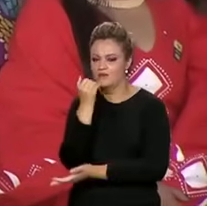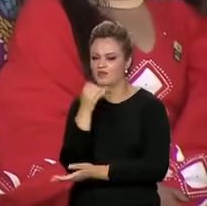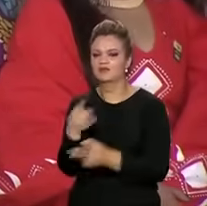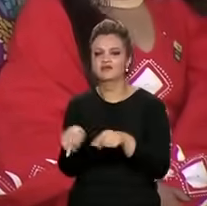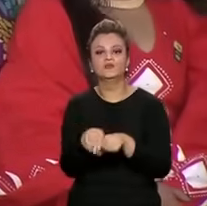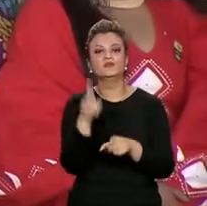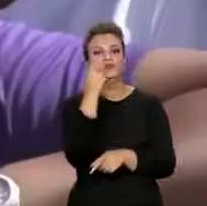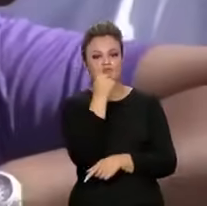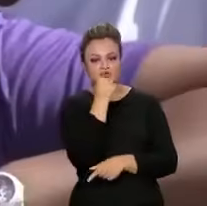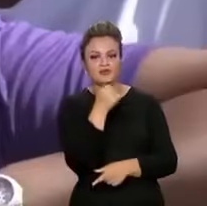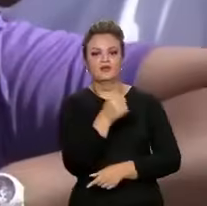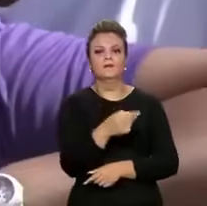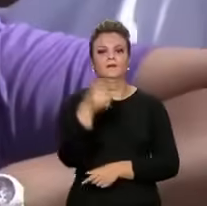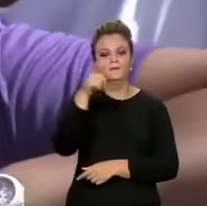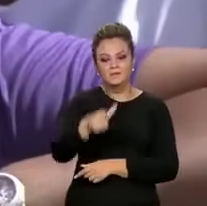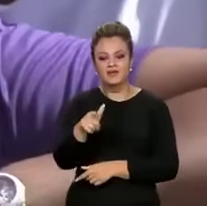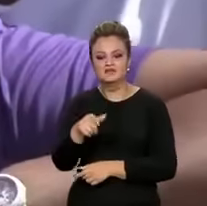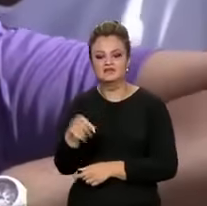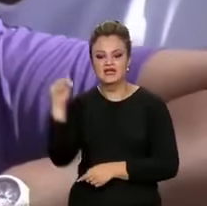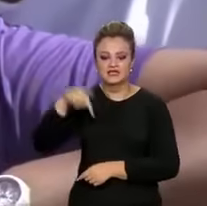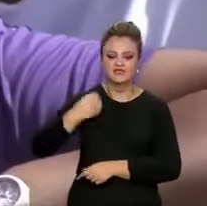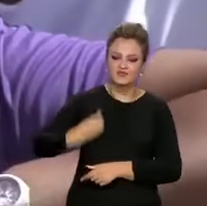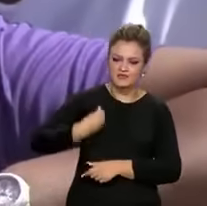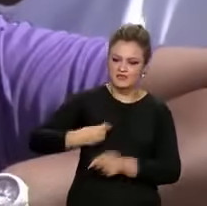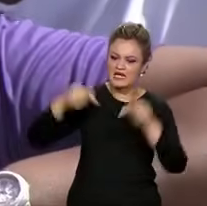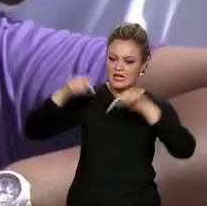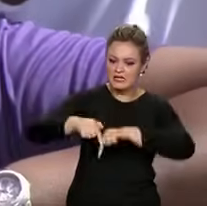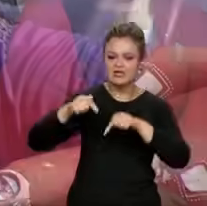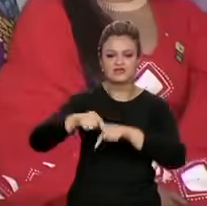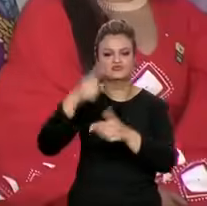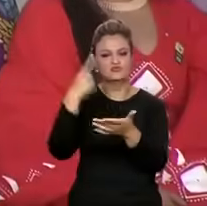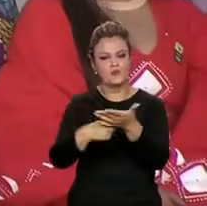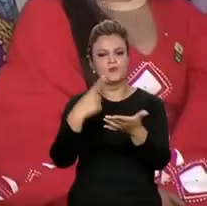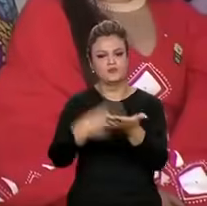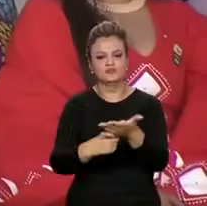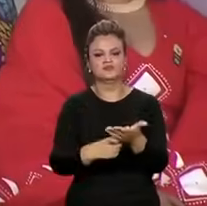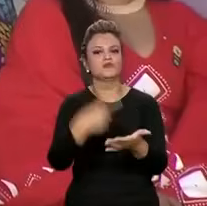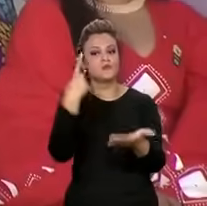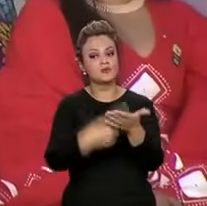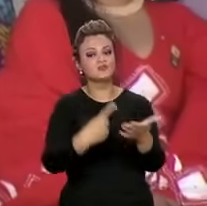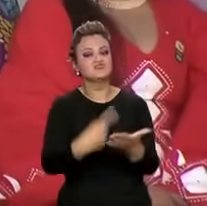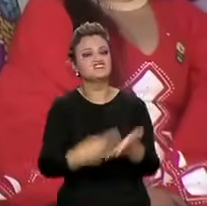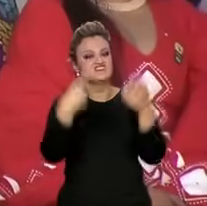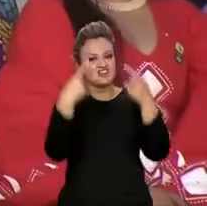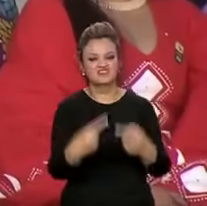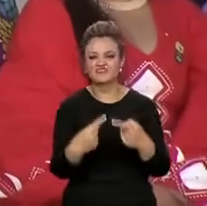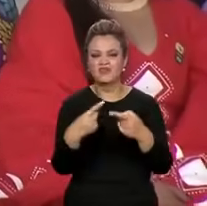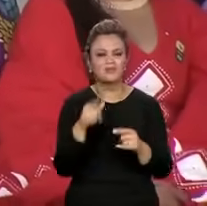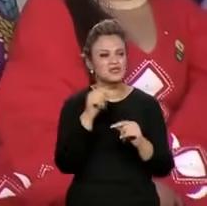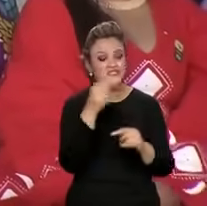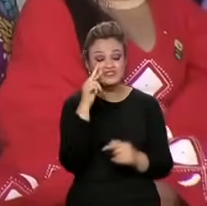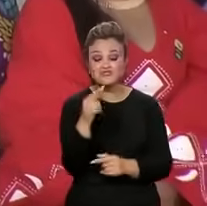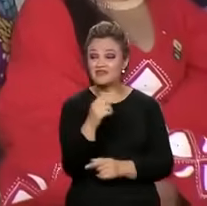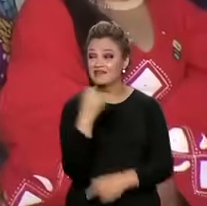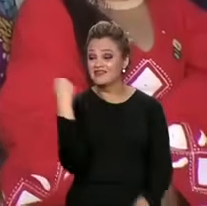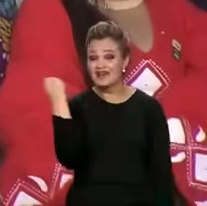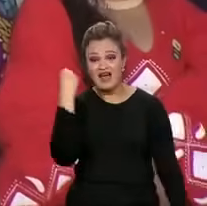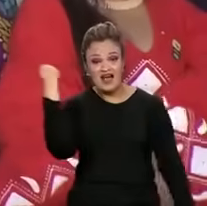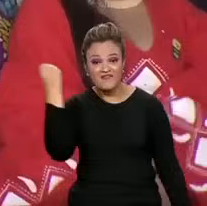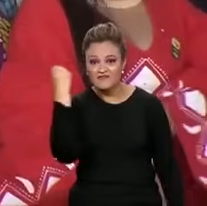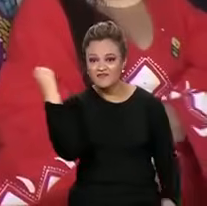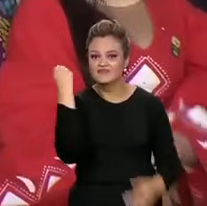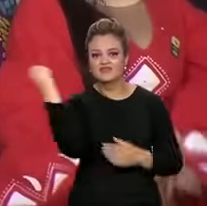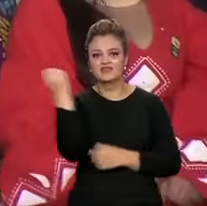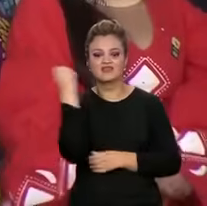e portanto ao estarmos aqui nos comprometemos e enfrentar o absurdo absurdo